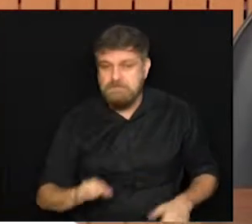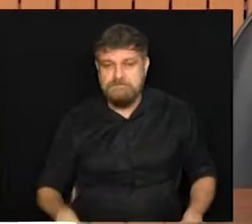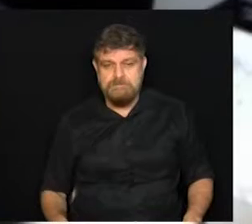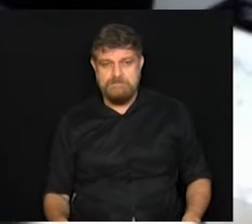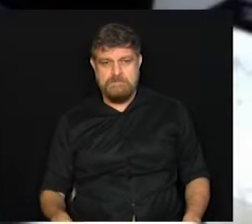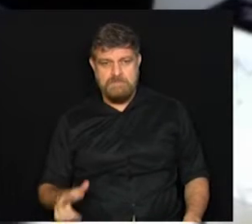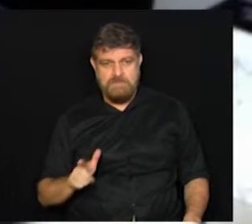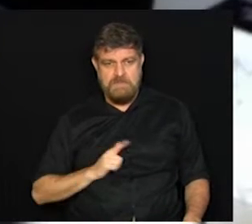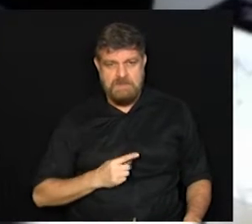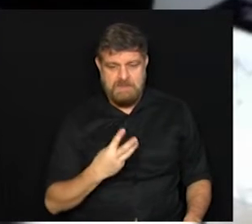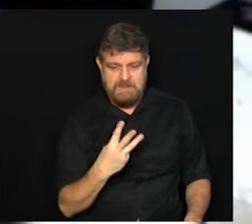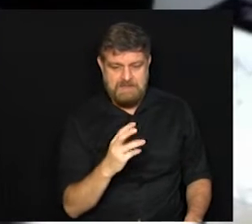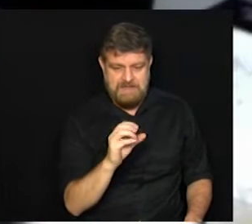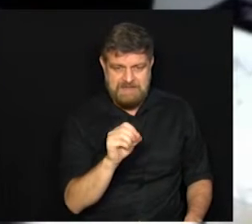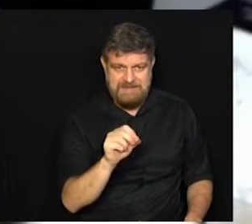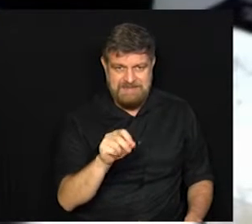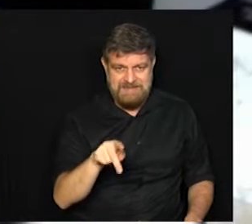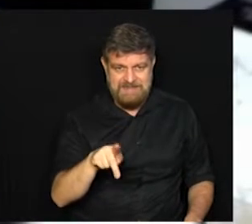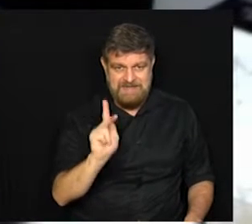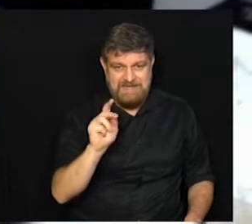Dos 30